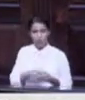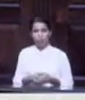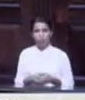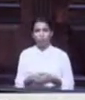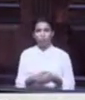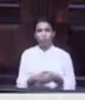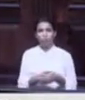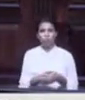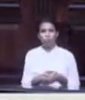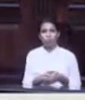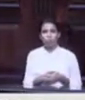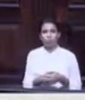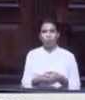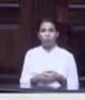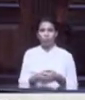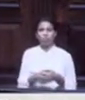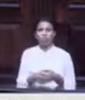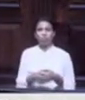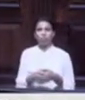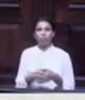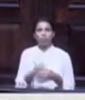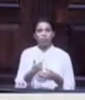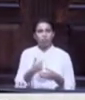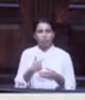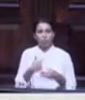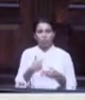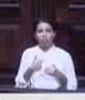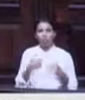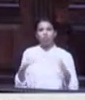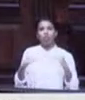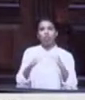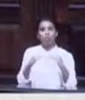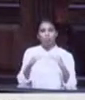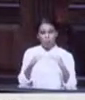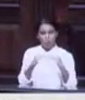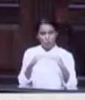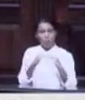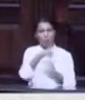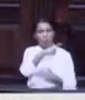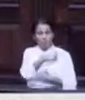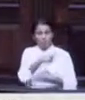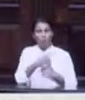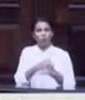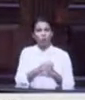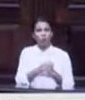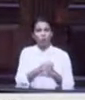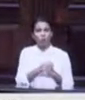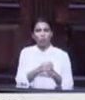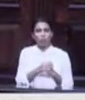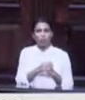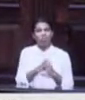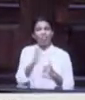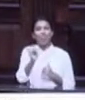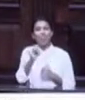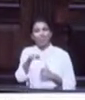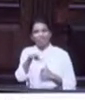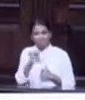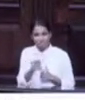Nobre deputado Carlos Osório, eu concordo com a tese de Vossa Excelência que, no momento de